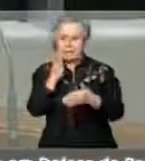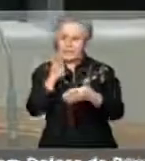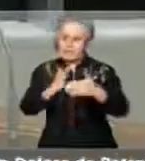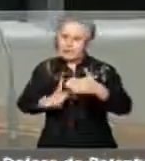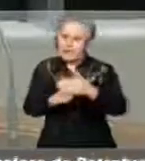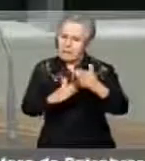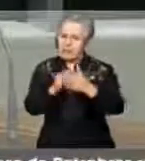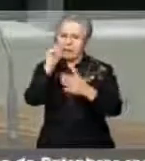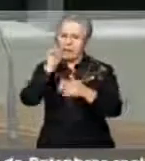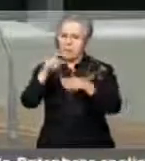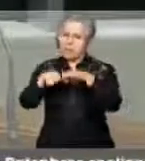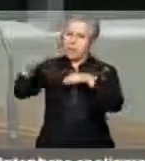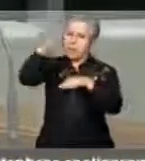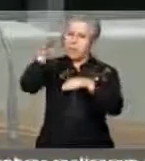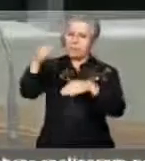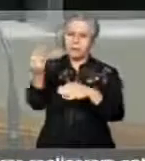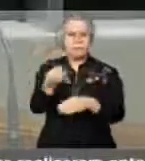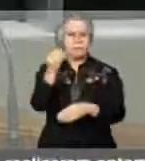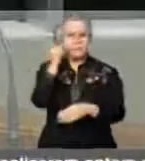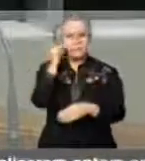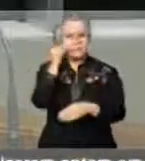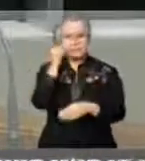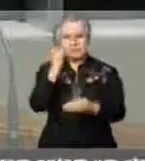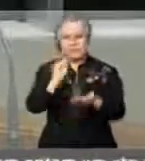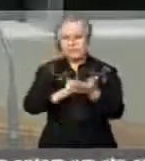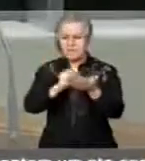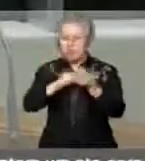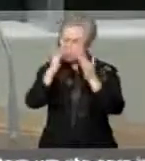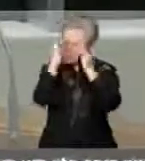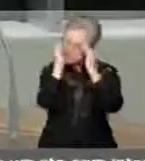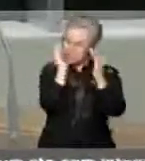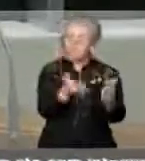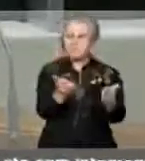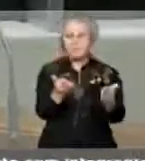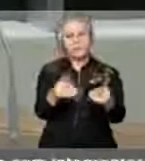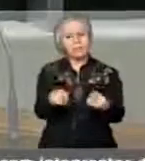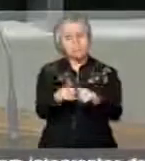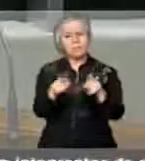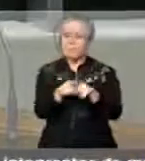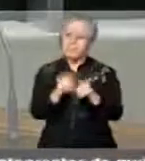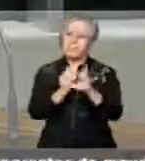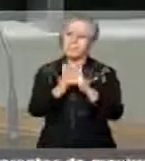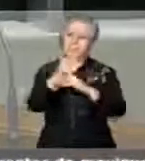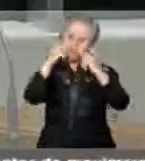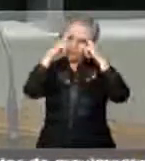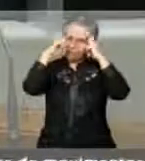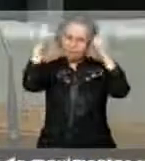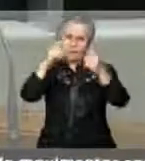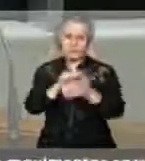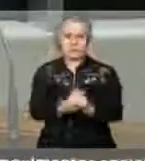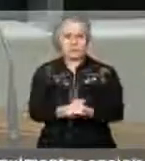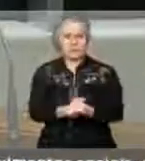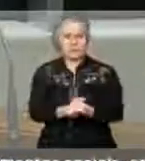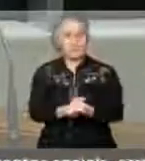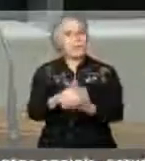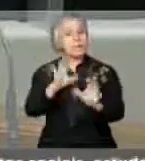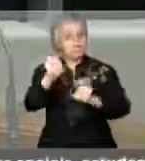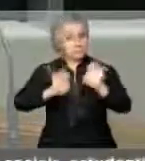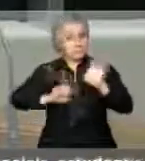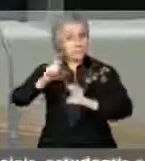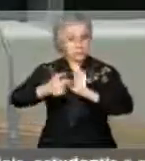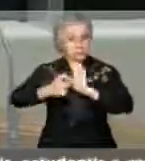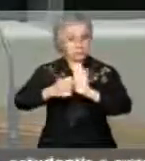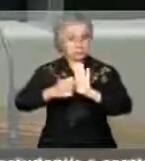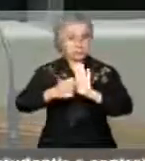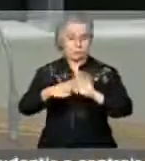de um disfarçado desrespeito, seja por ações de violência de toda a ordem. Segundo as estatísticas,